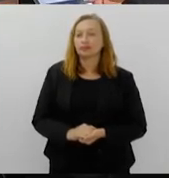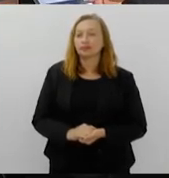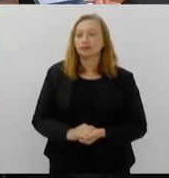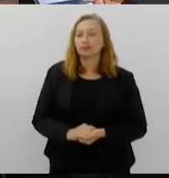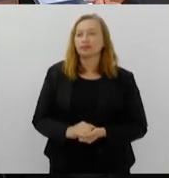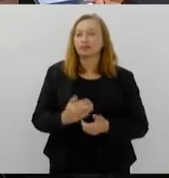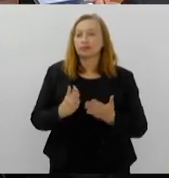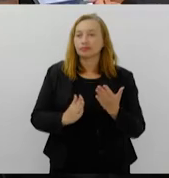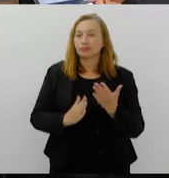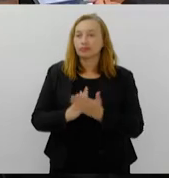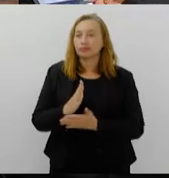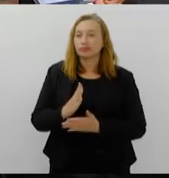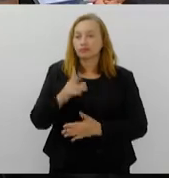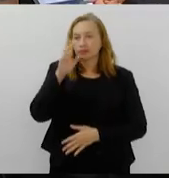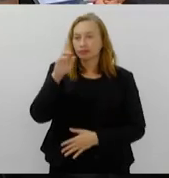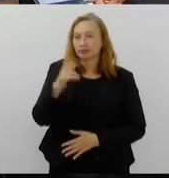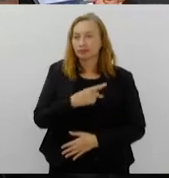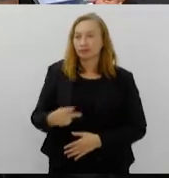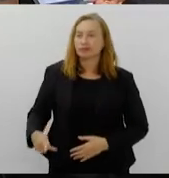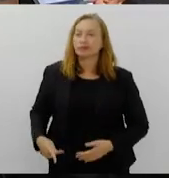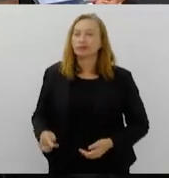Parecer favorável, presidente.